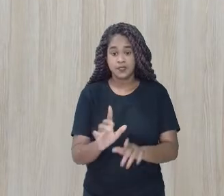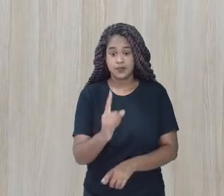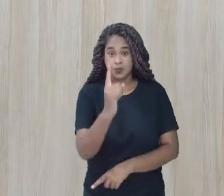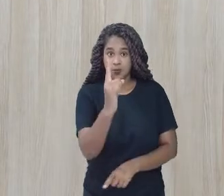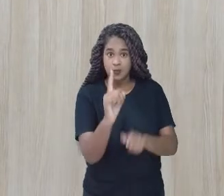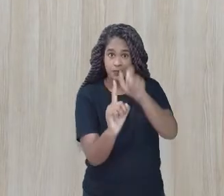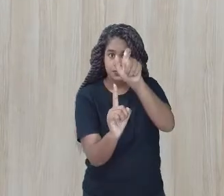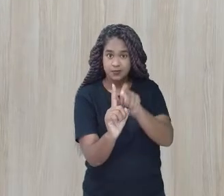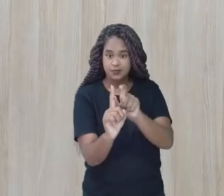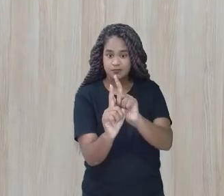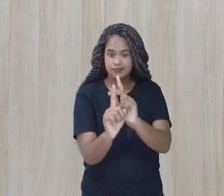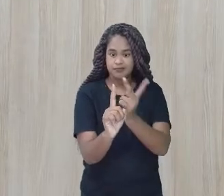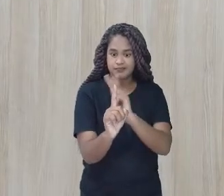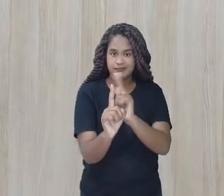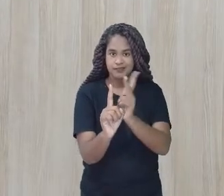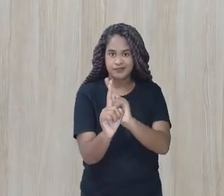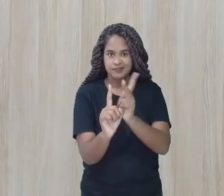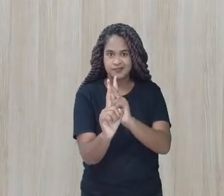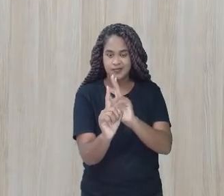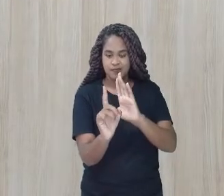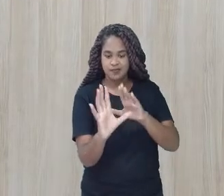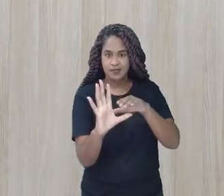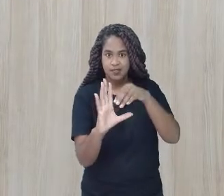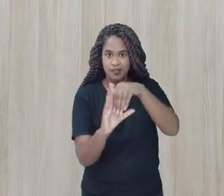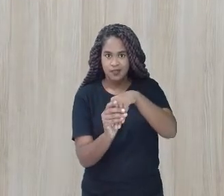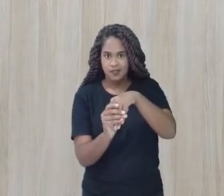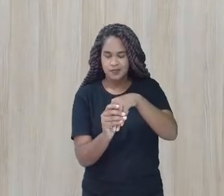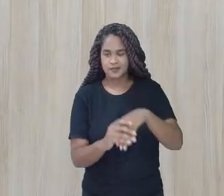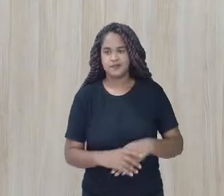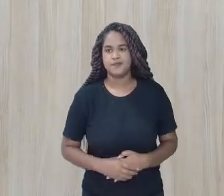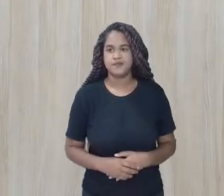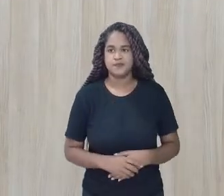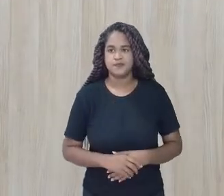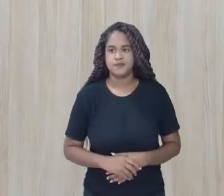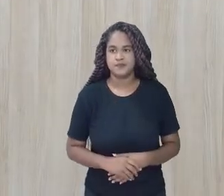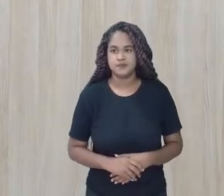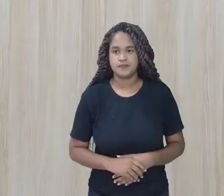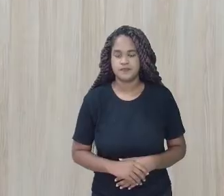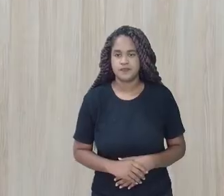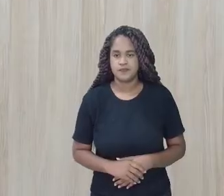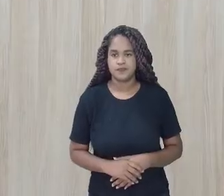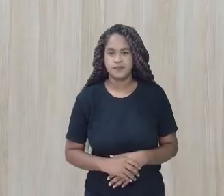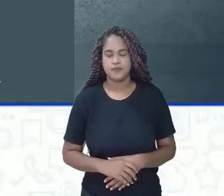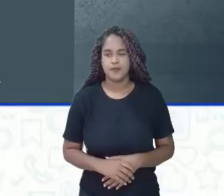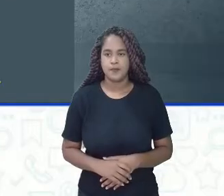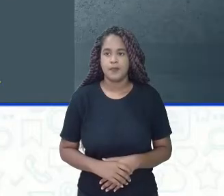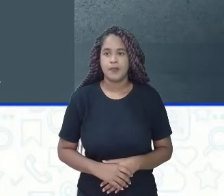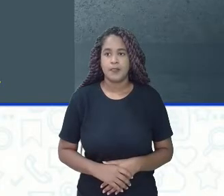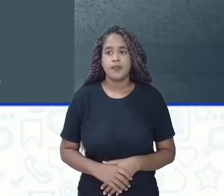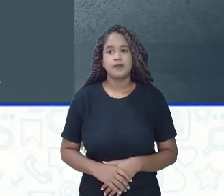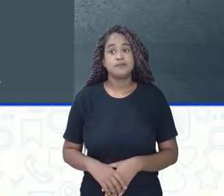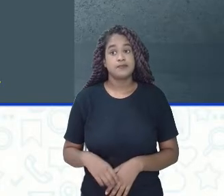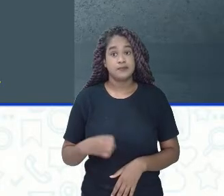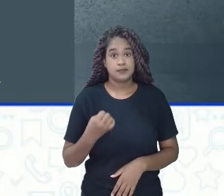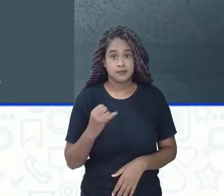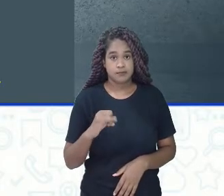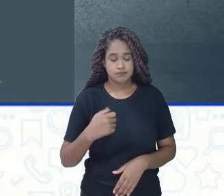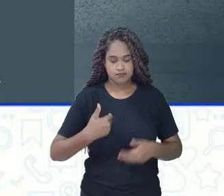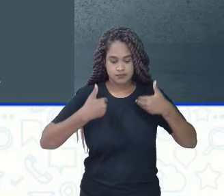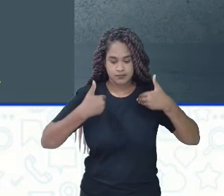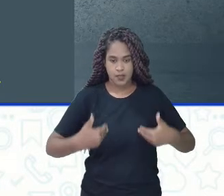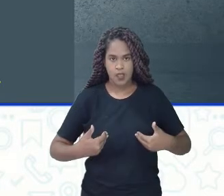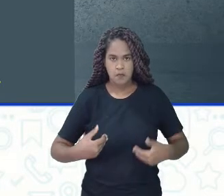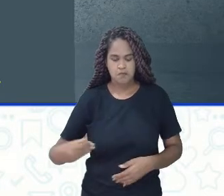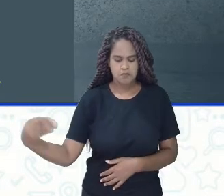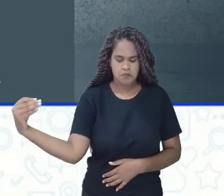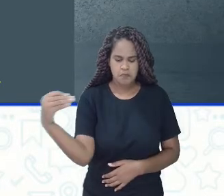ler um trechinho do Médico e o Monstro, que é do Robert Louis Stevenson. Ó, se sou o maior pecador,